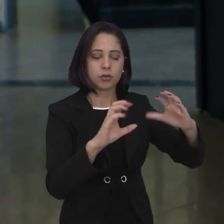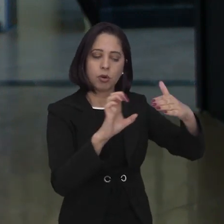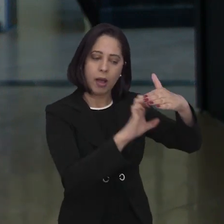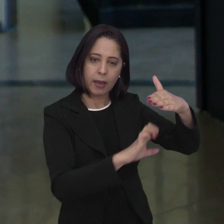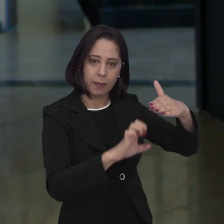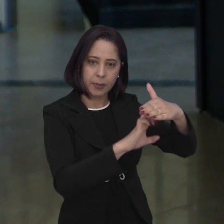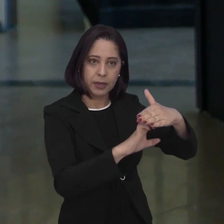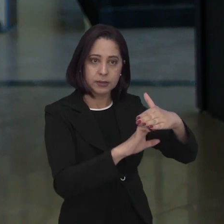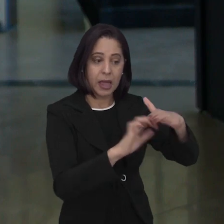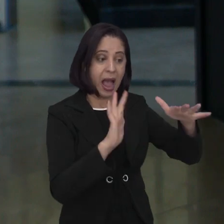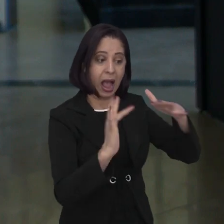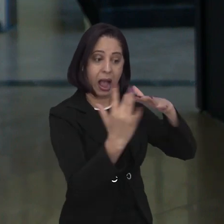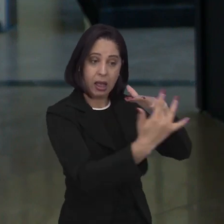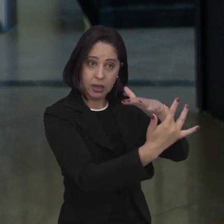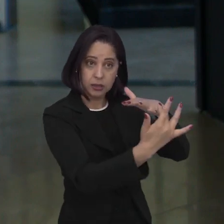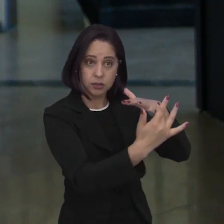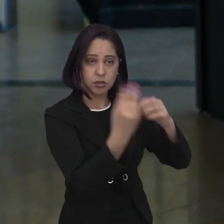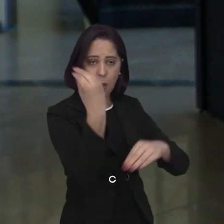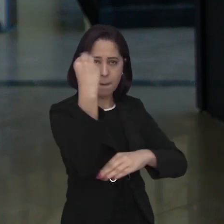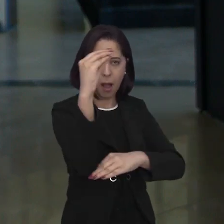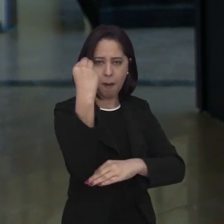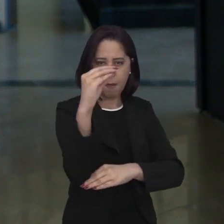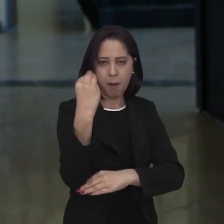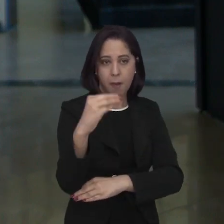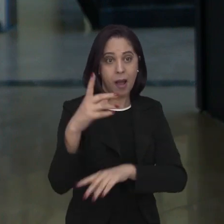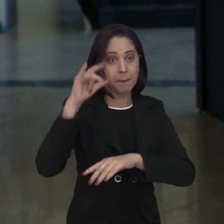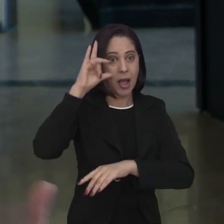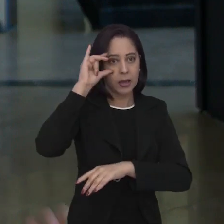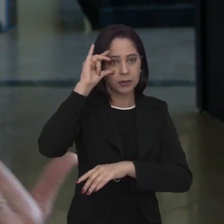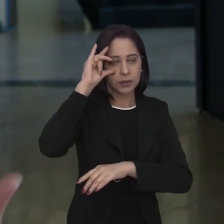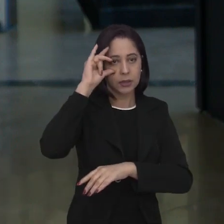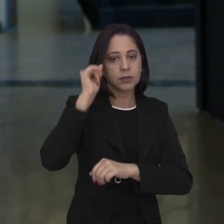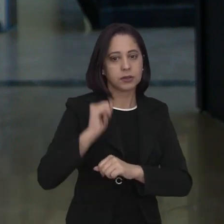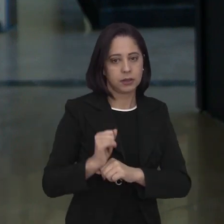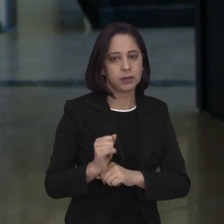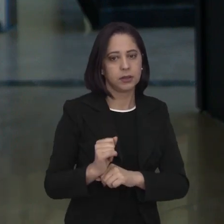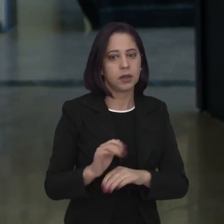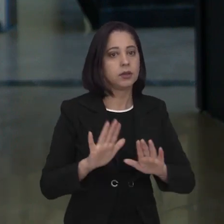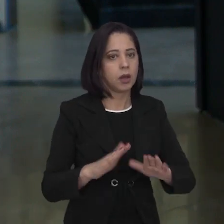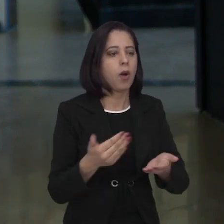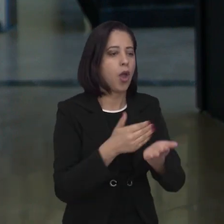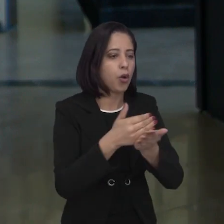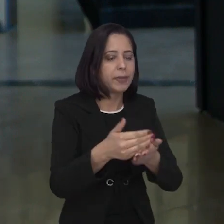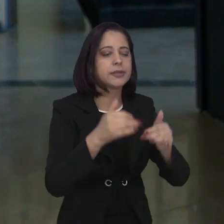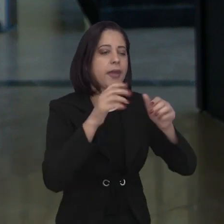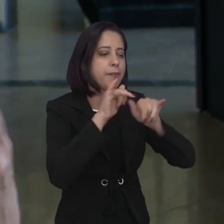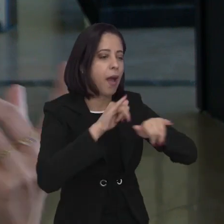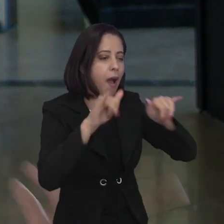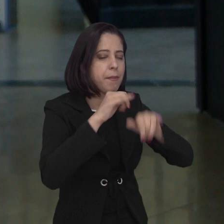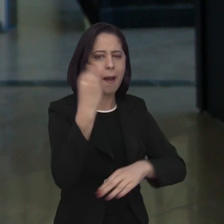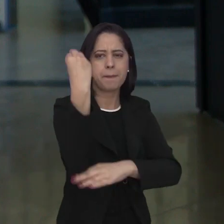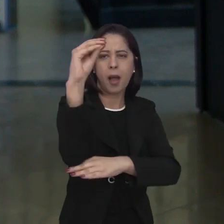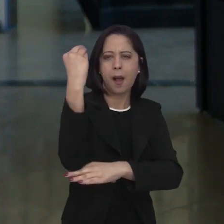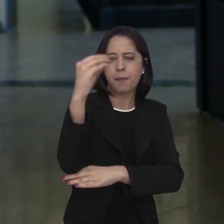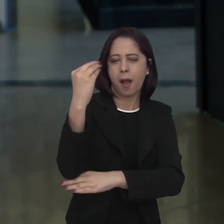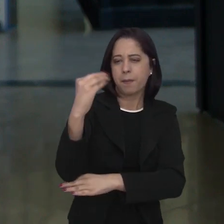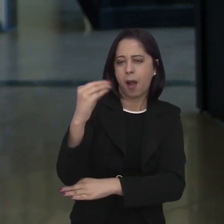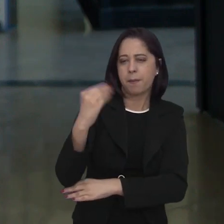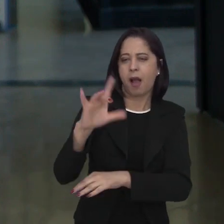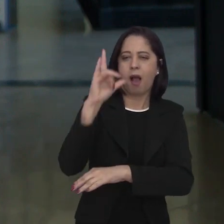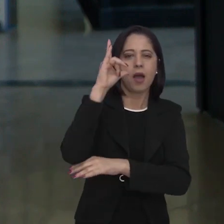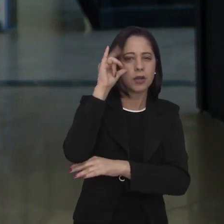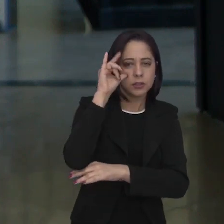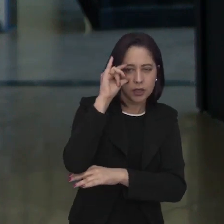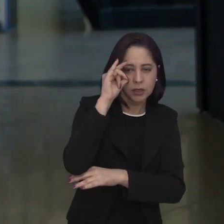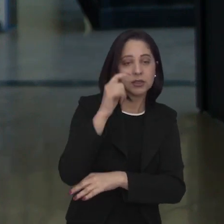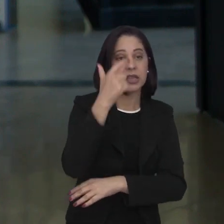no Instagram, então a rede social me ajudou a trazer essa visibilidade e os clientes para mim. Então eu comecei a divulgar, buscar algumas empreendedoras,